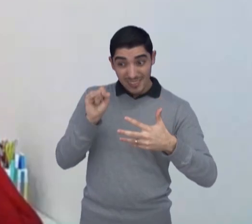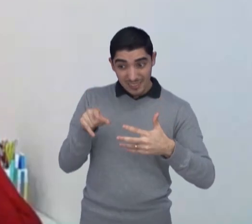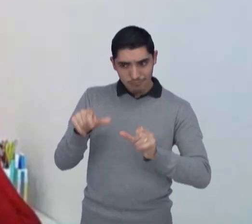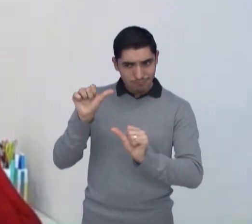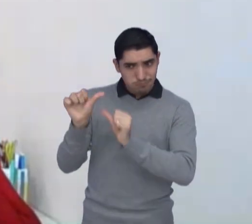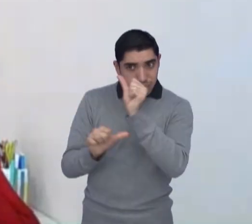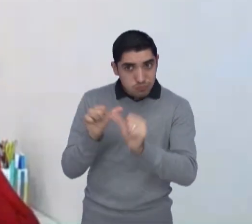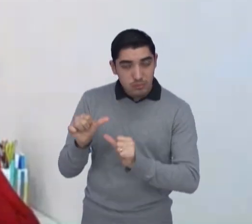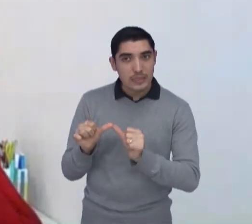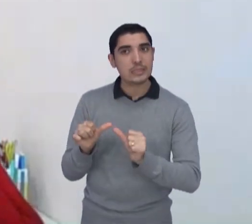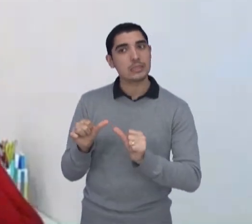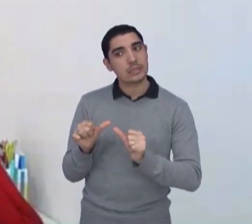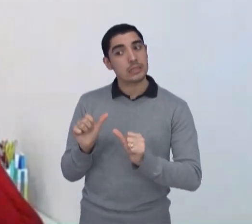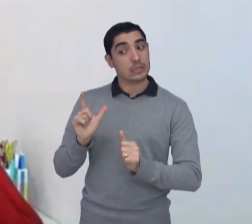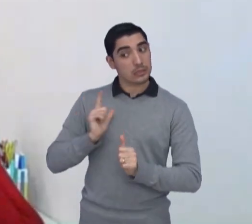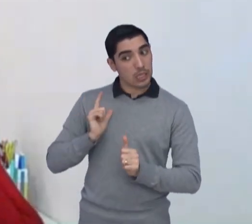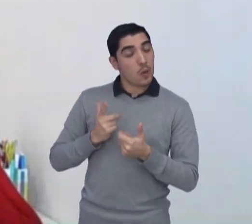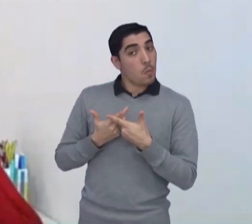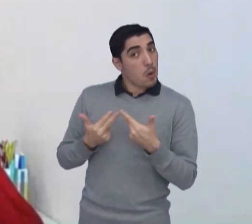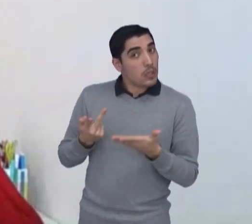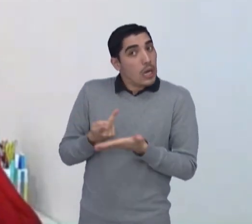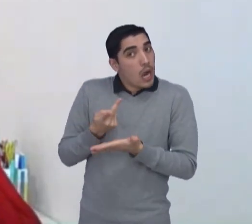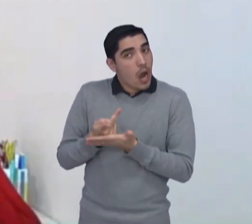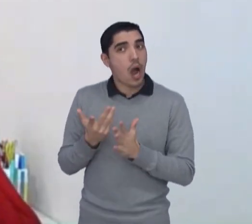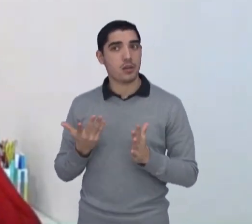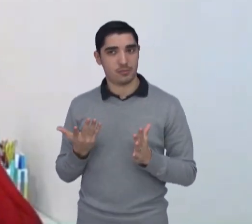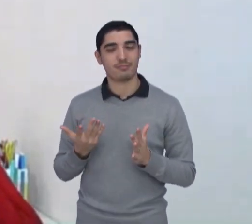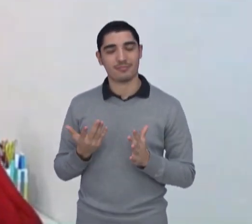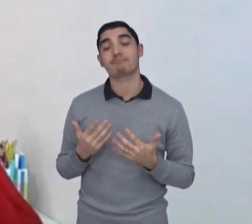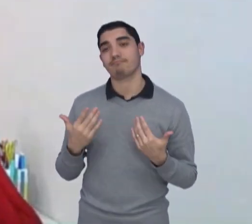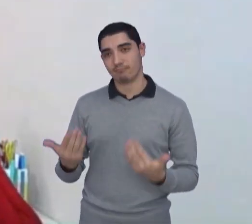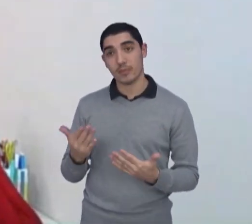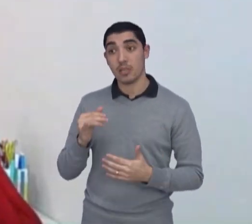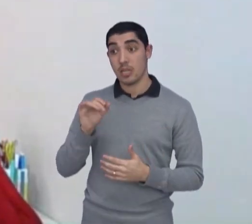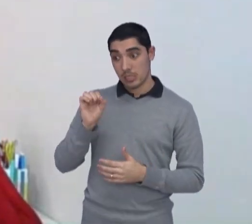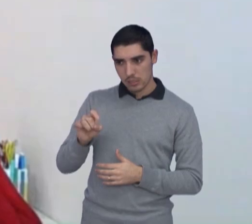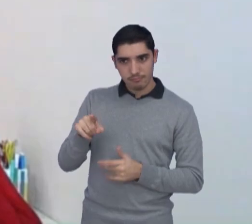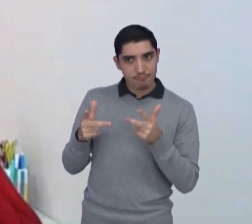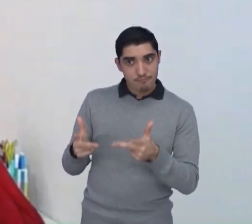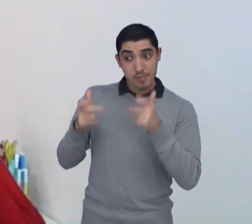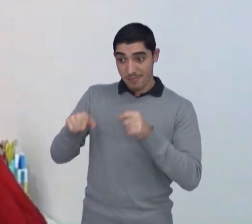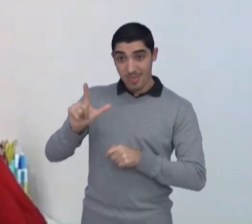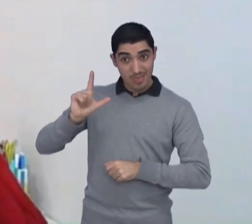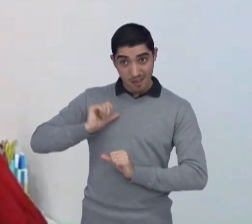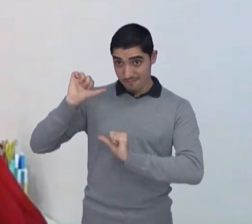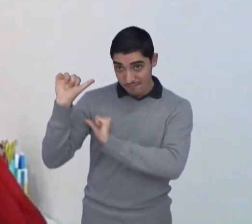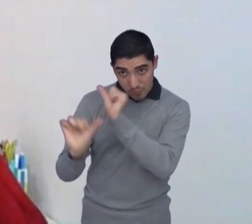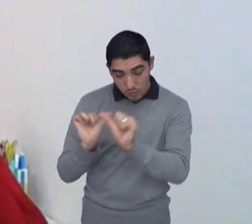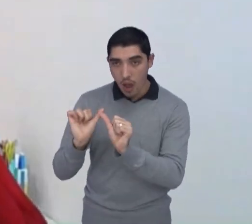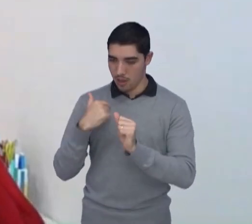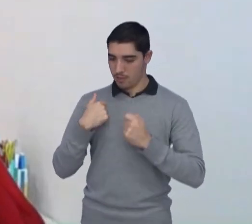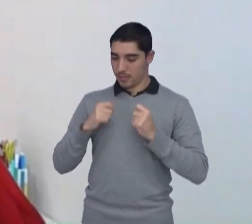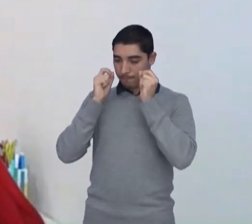ocorrendo conforme, né, o esperado. Então, esses sinais precisam servir como